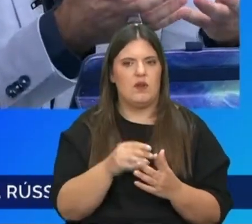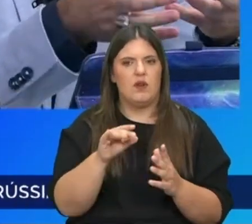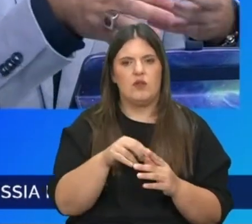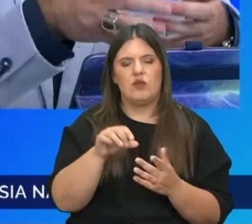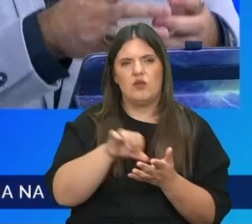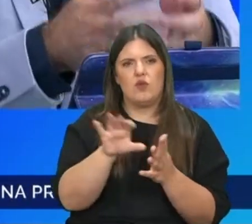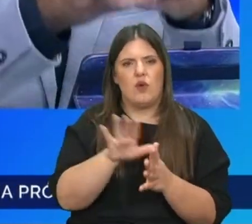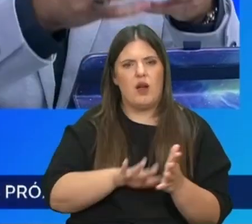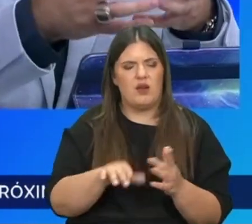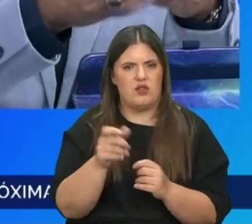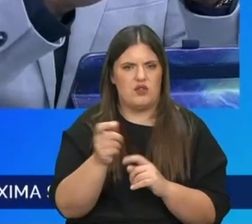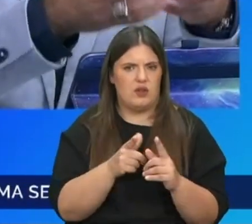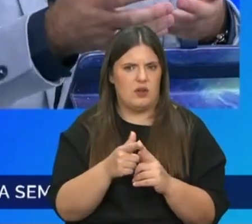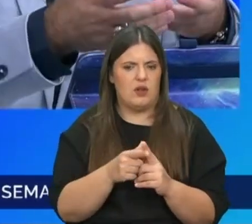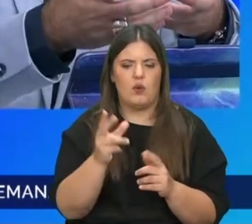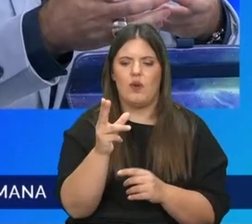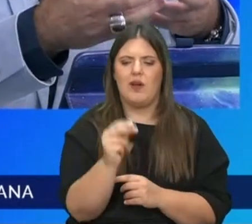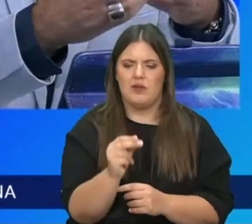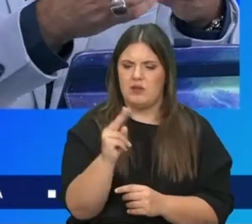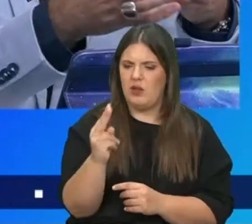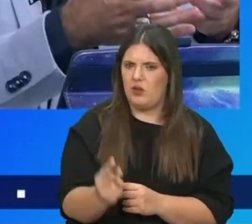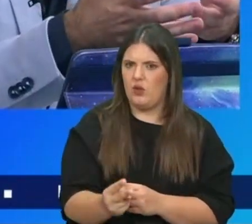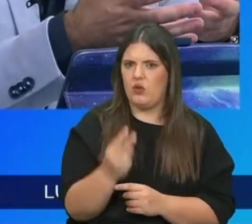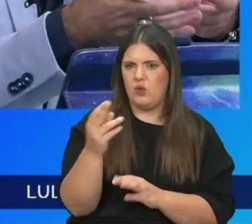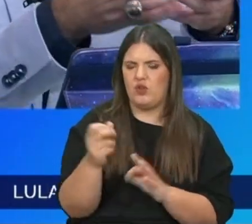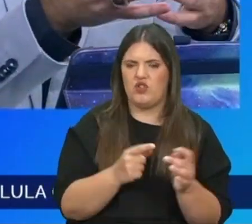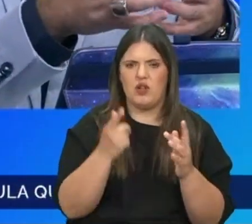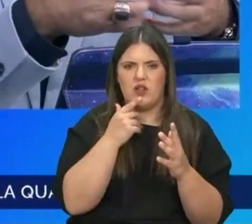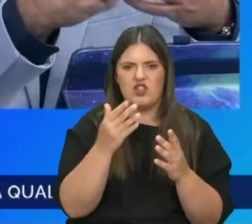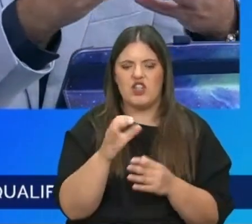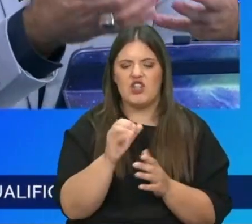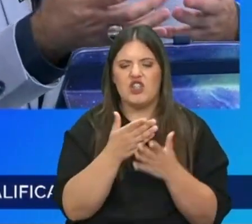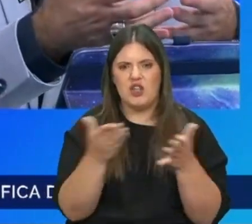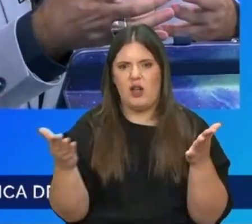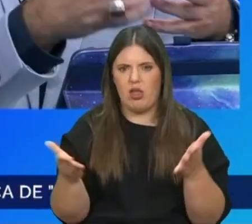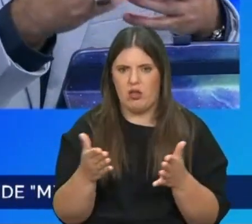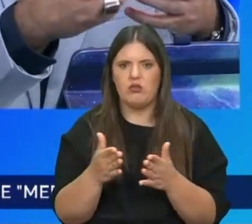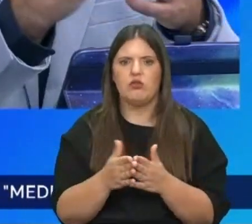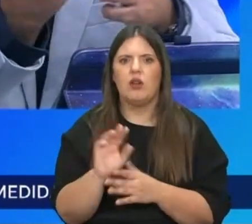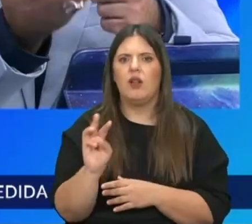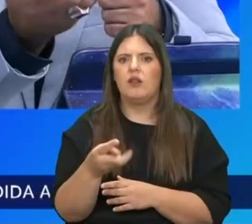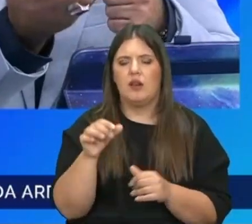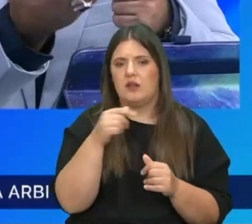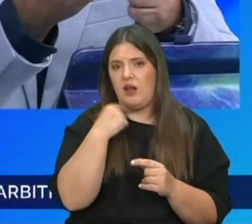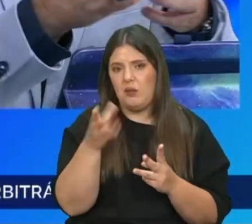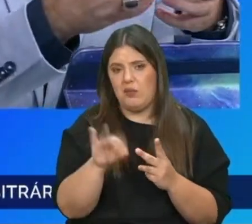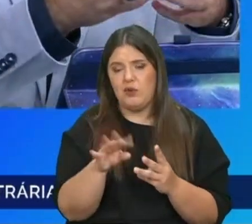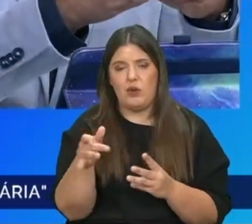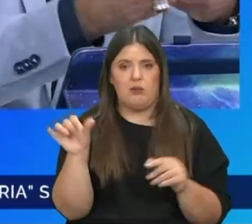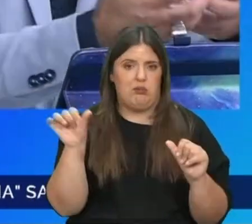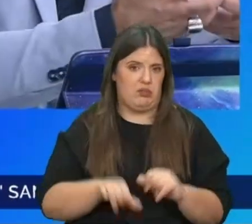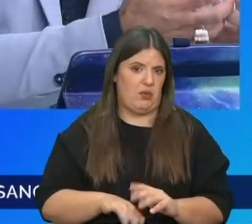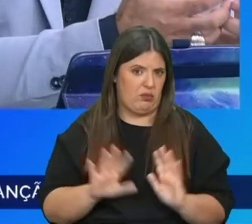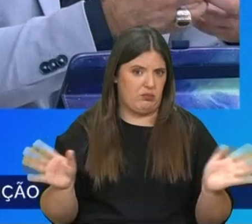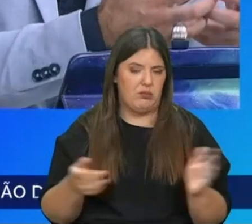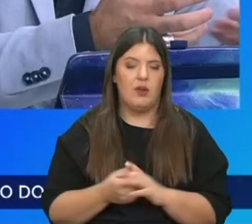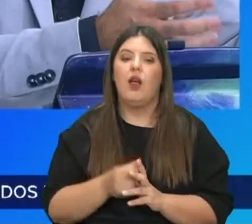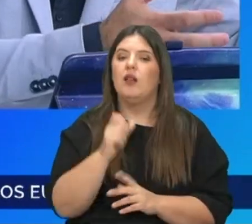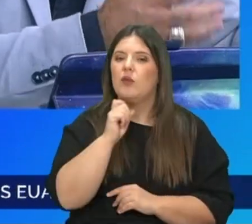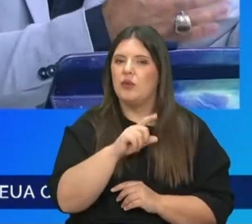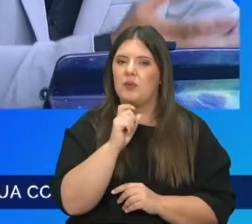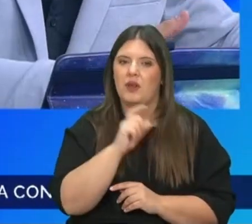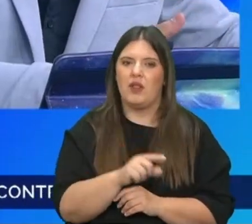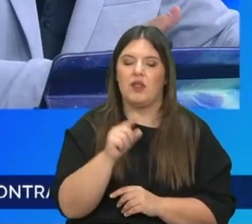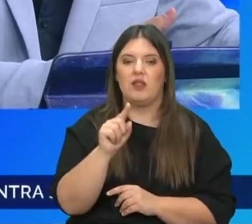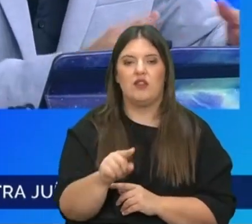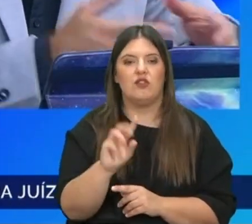estelar. Um casal de 2 estrelas gigantes é raríssimo. De 3 ainda mais raro, de 4 ainda mais raro. Portanto, esta hipótese de